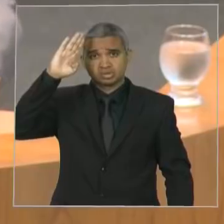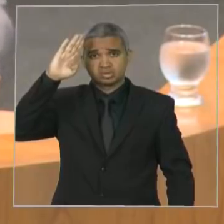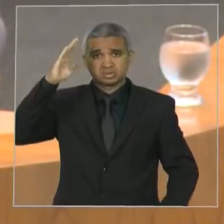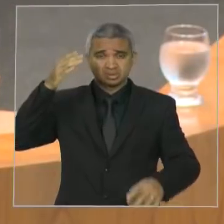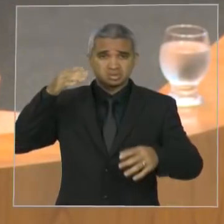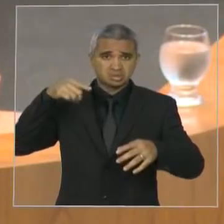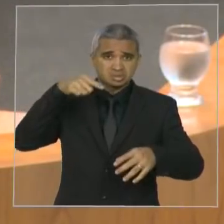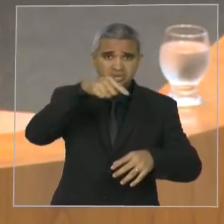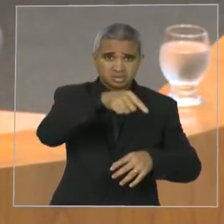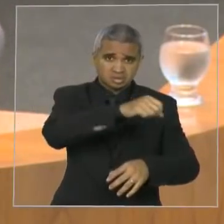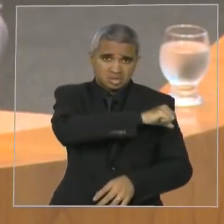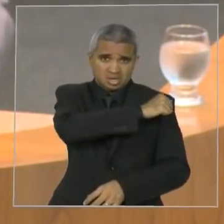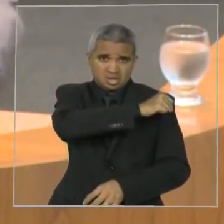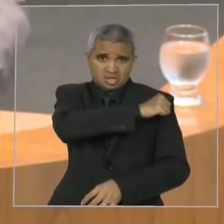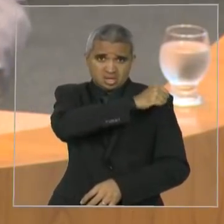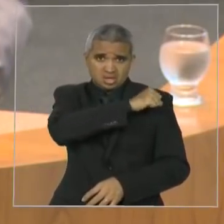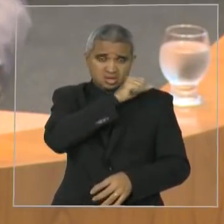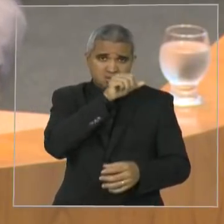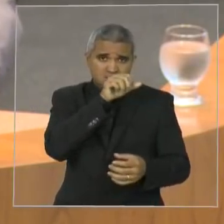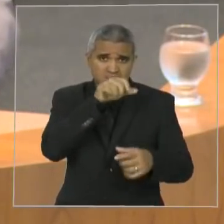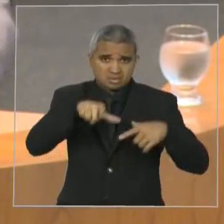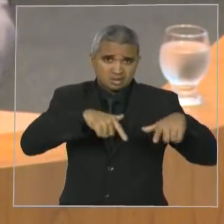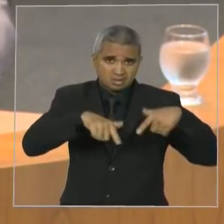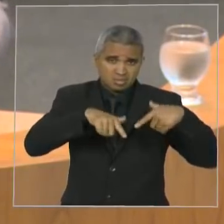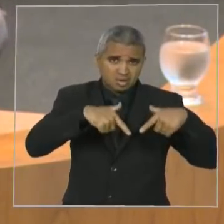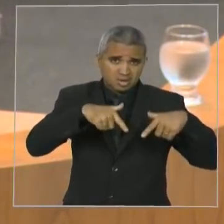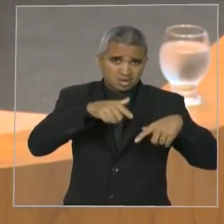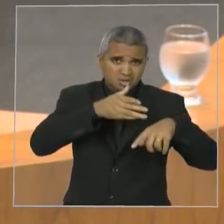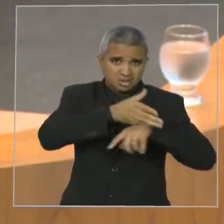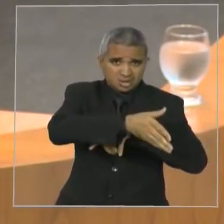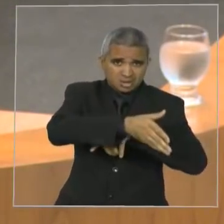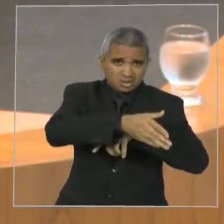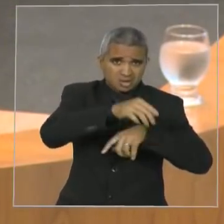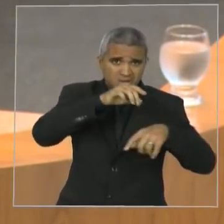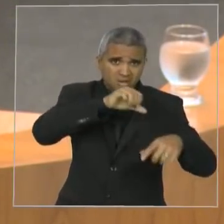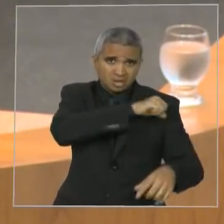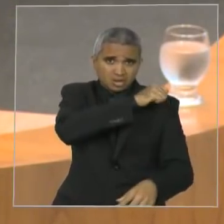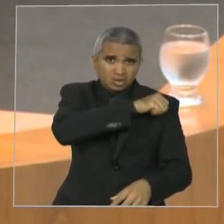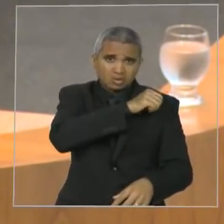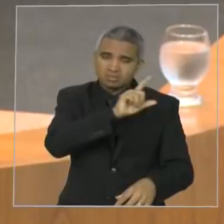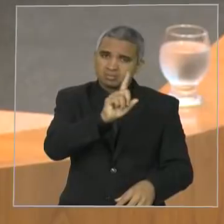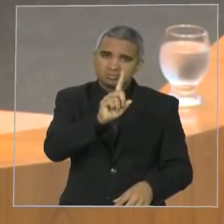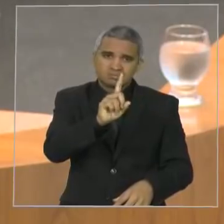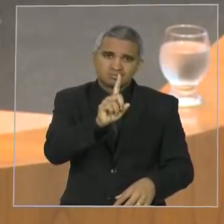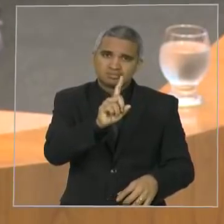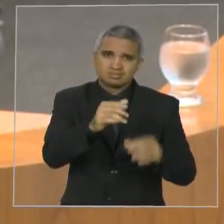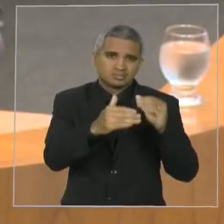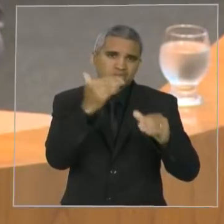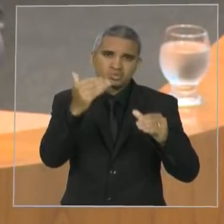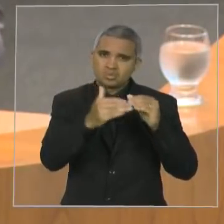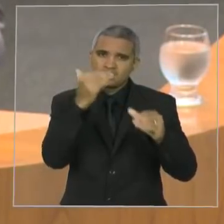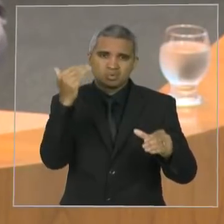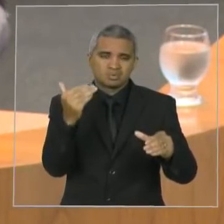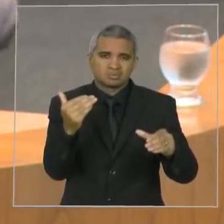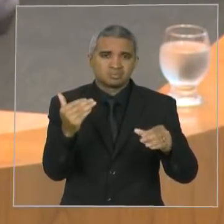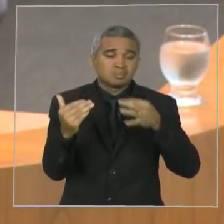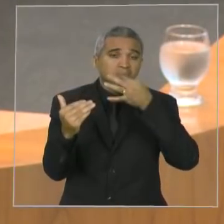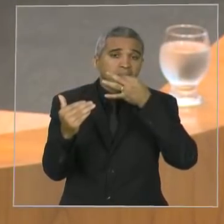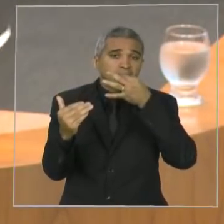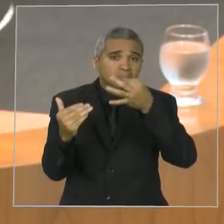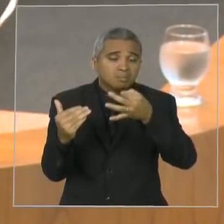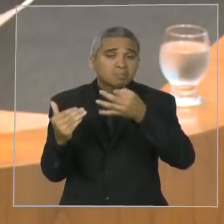indivíduo. Então, não se pratica segurança pública nos estados dessa forma. Se pratica